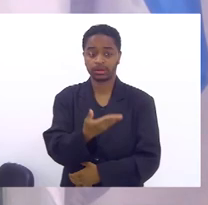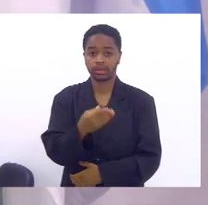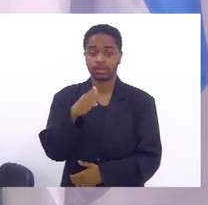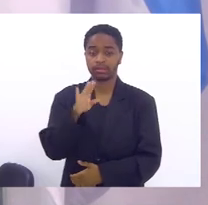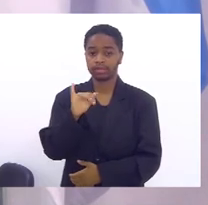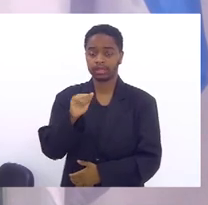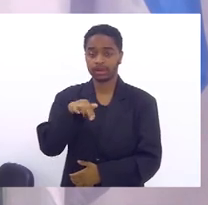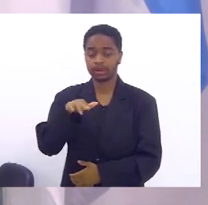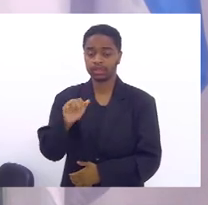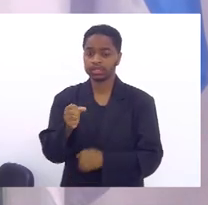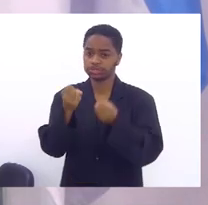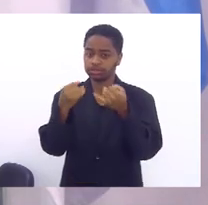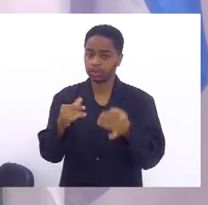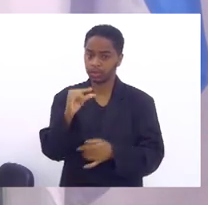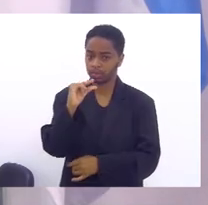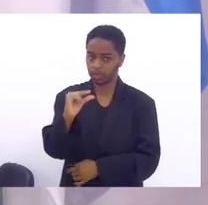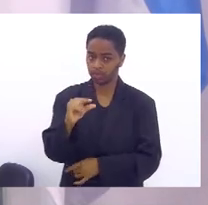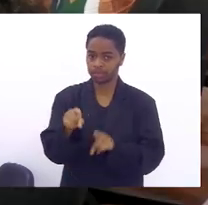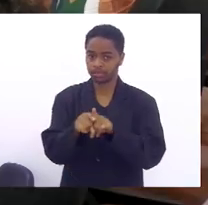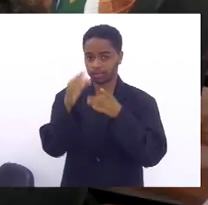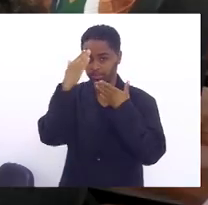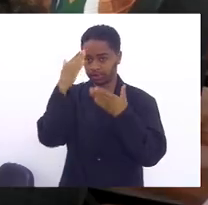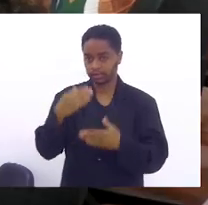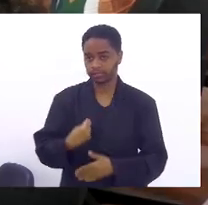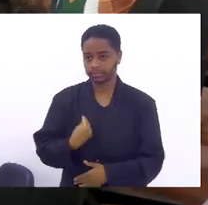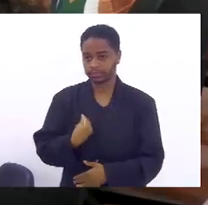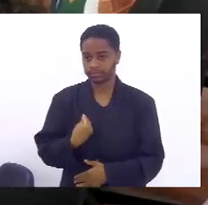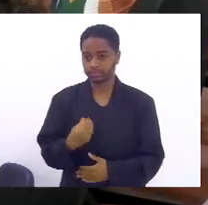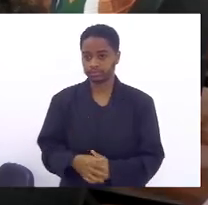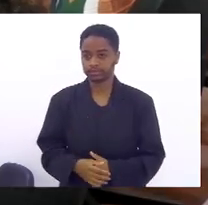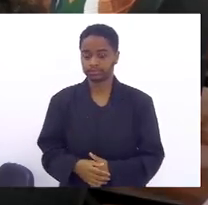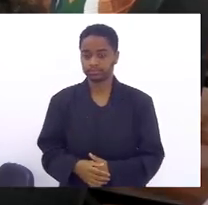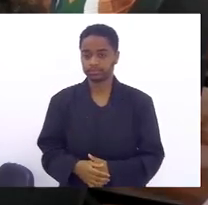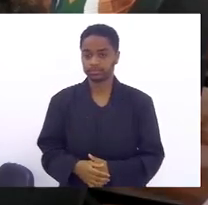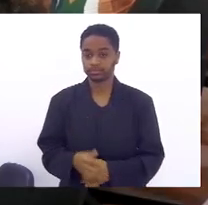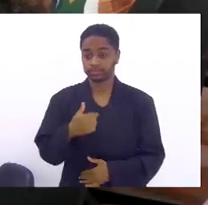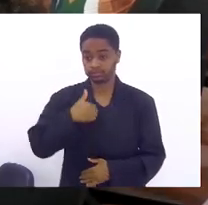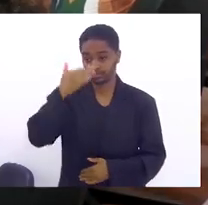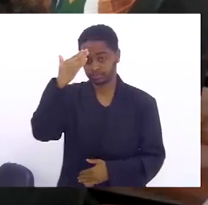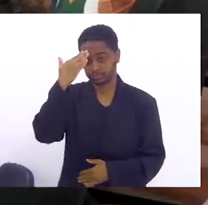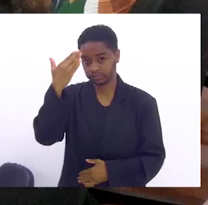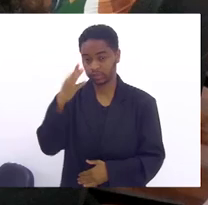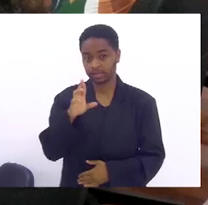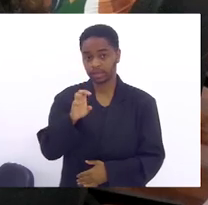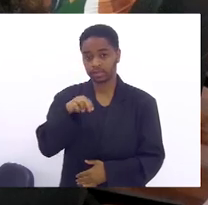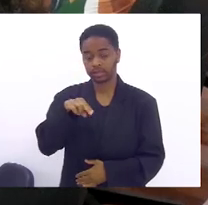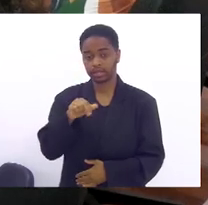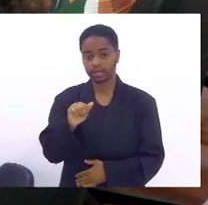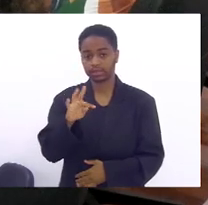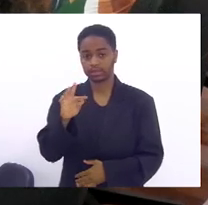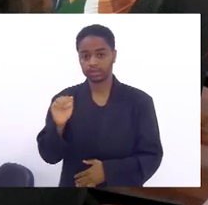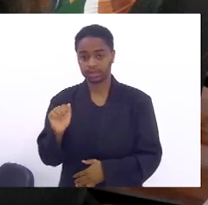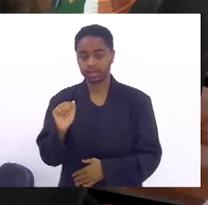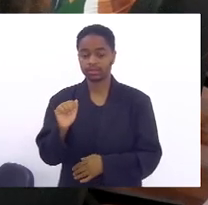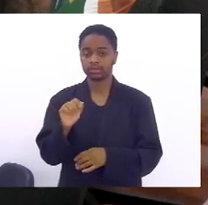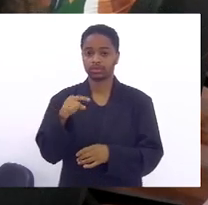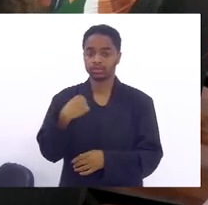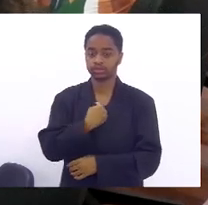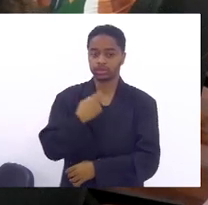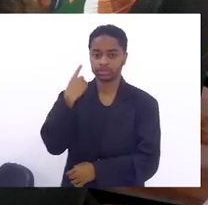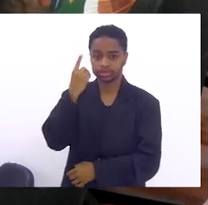falar um pouquinho disso e muito obrigada pela sua presença Eu que agradeço eh Renata Souza né nossa